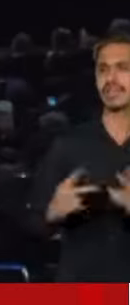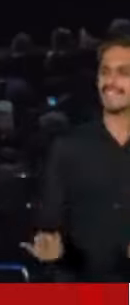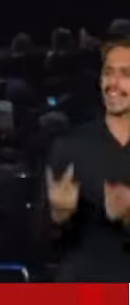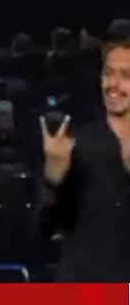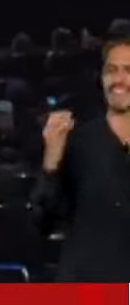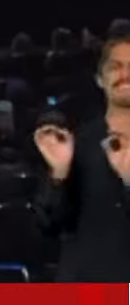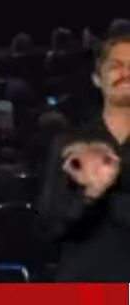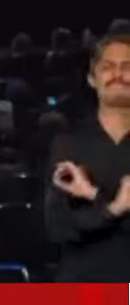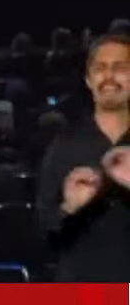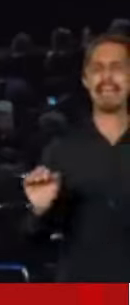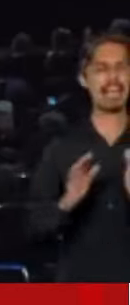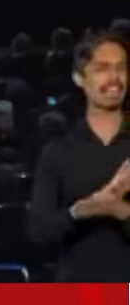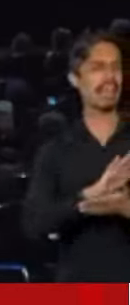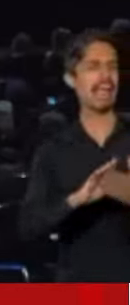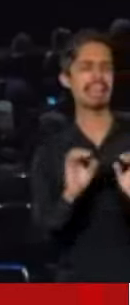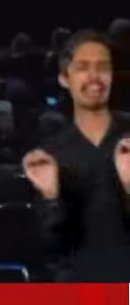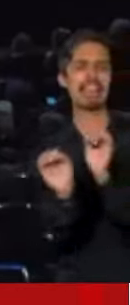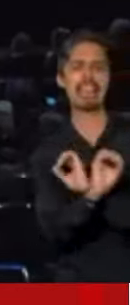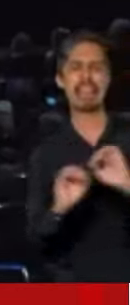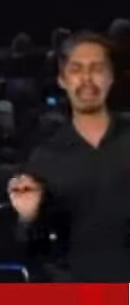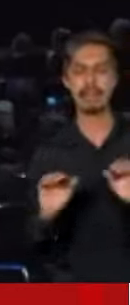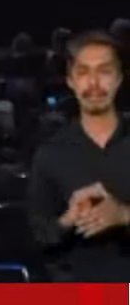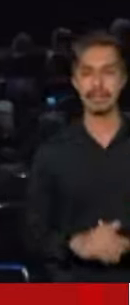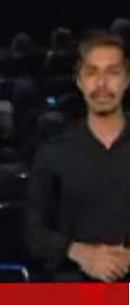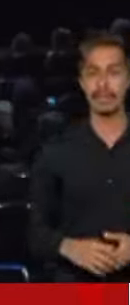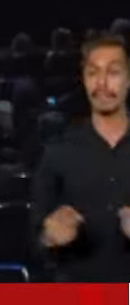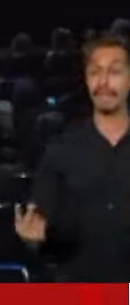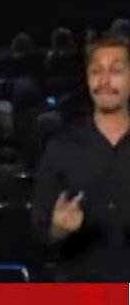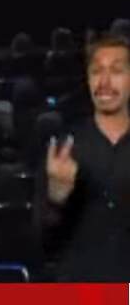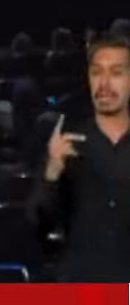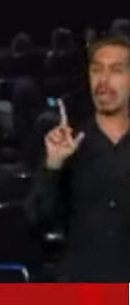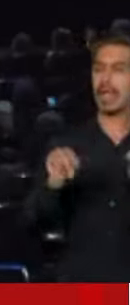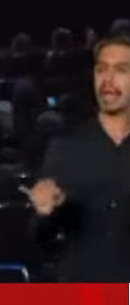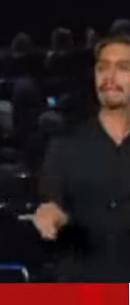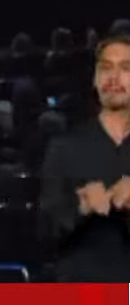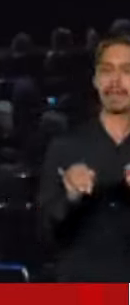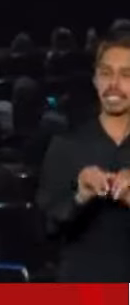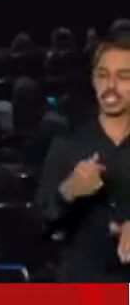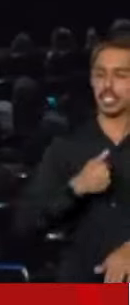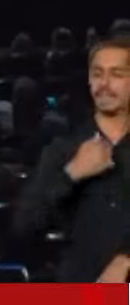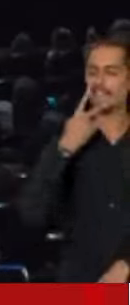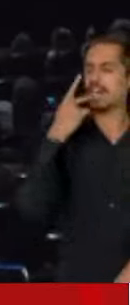nada. O que vale é o besterol que você fala.